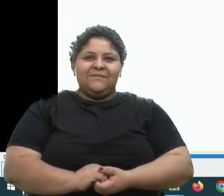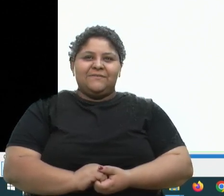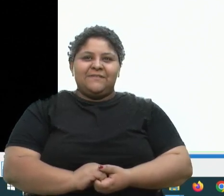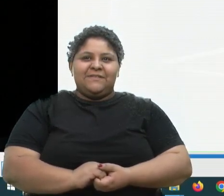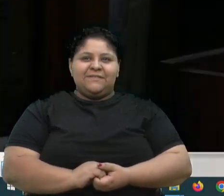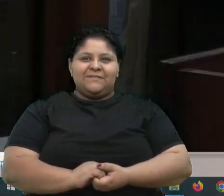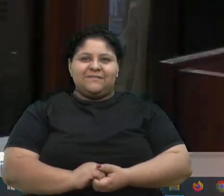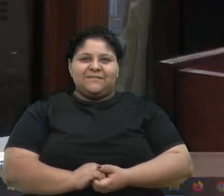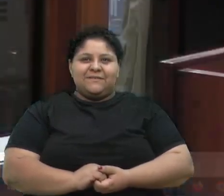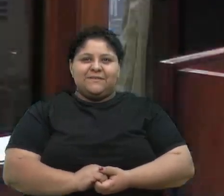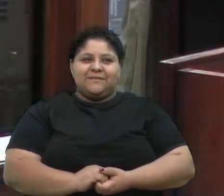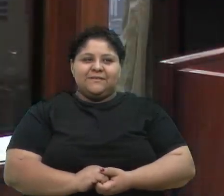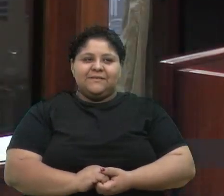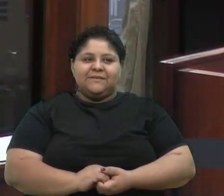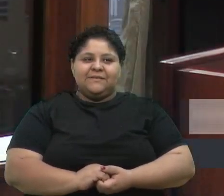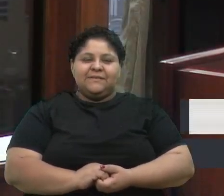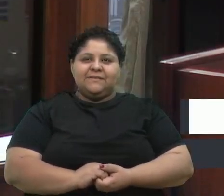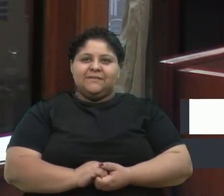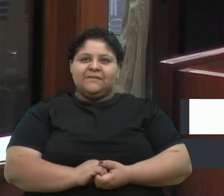feliz.